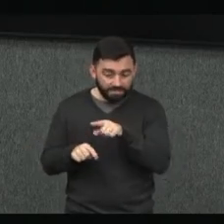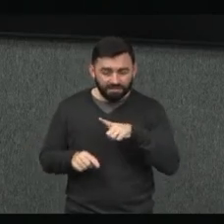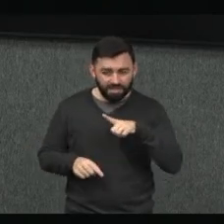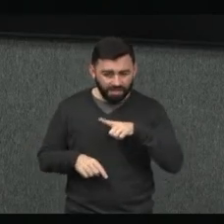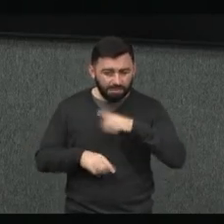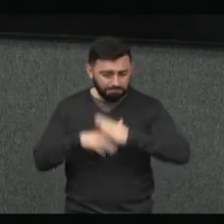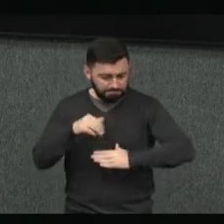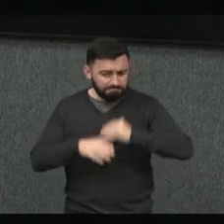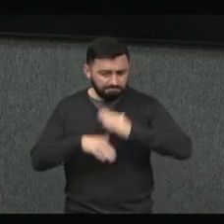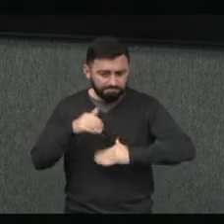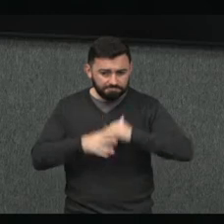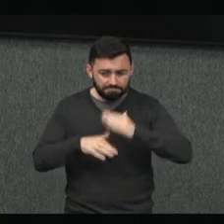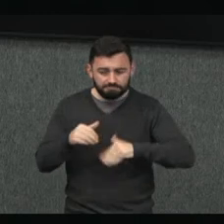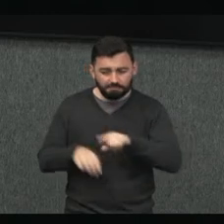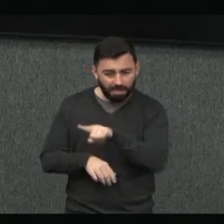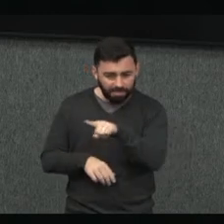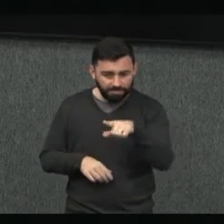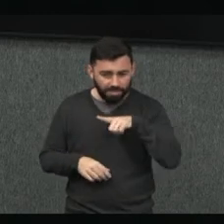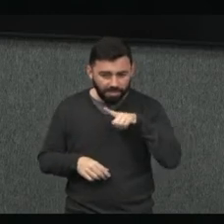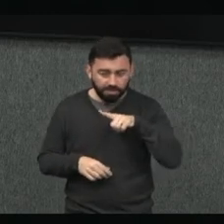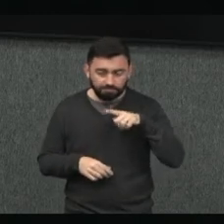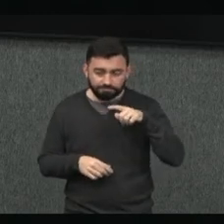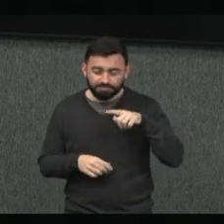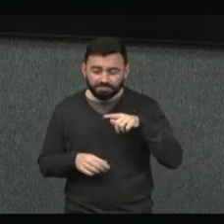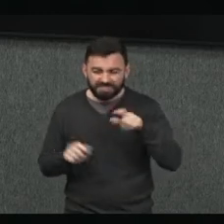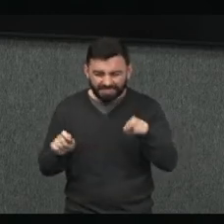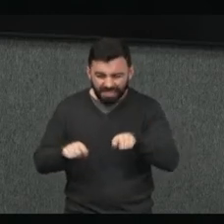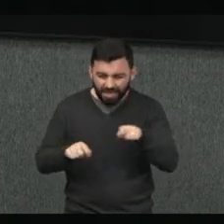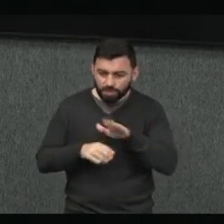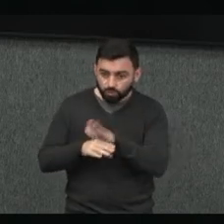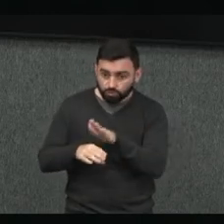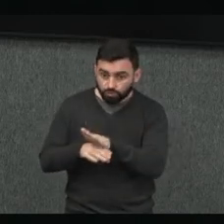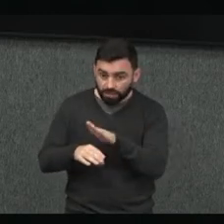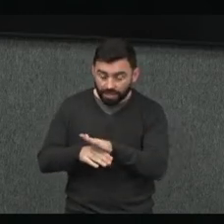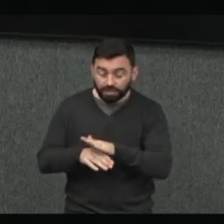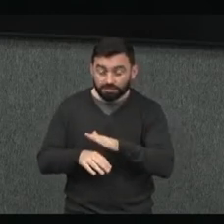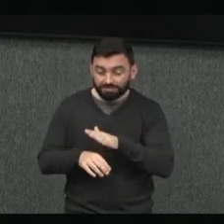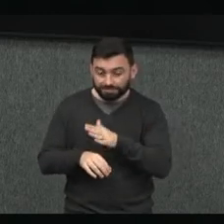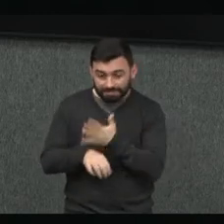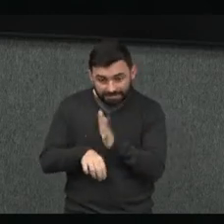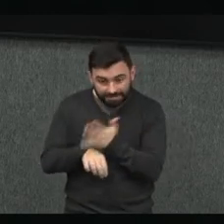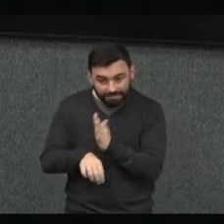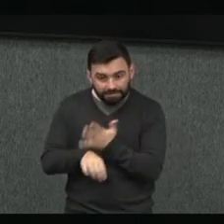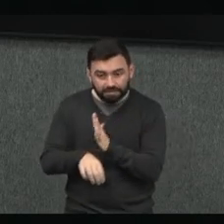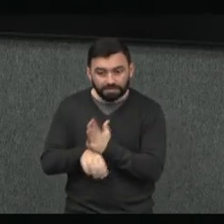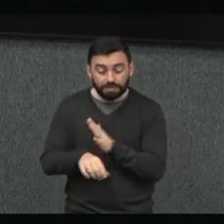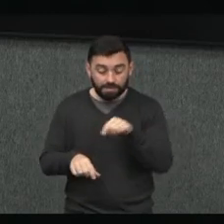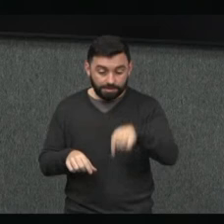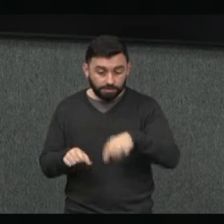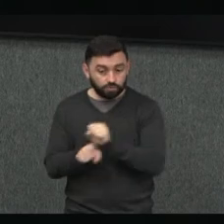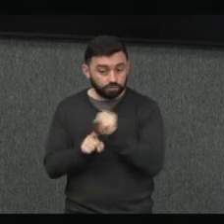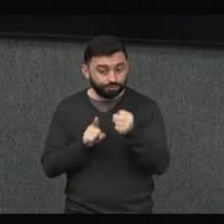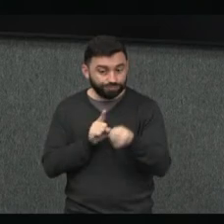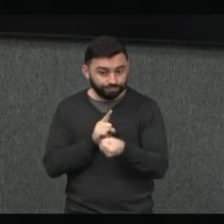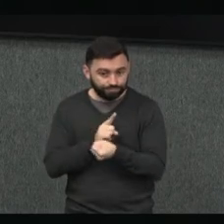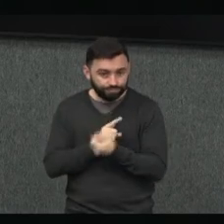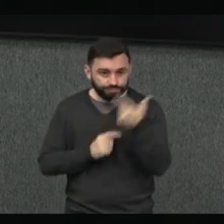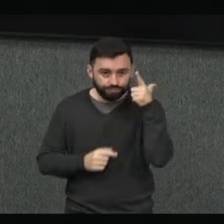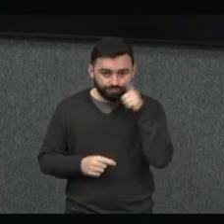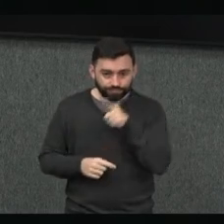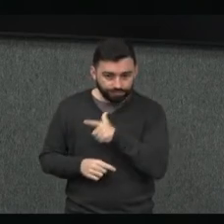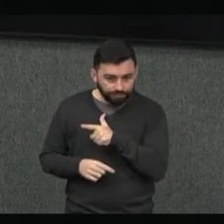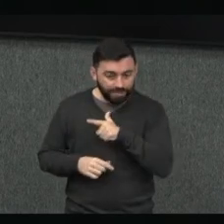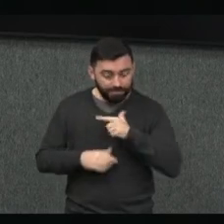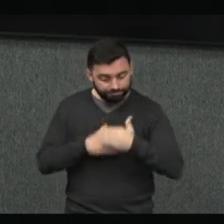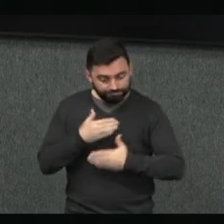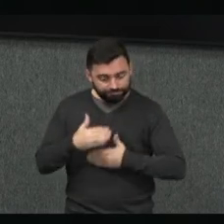que precisam ser desenvolvidos para que realmente a sociedade onde nós vivemos possa colher do